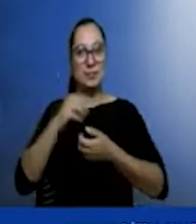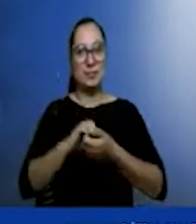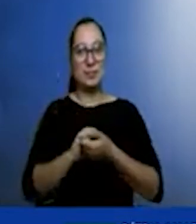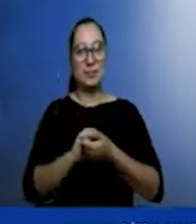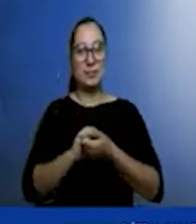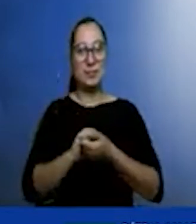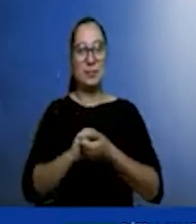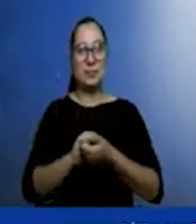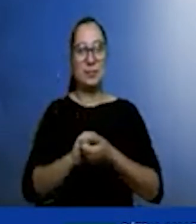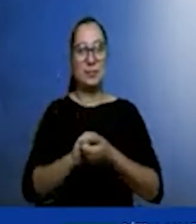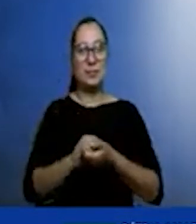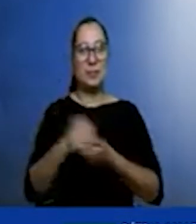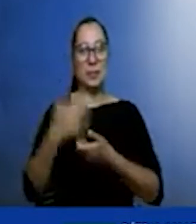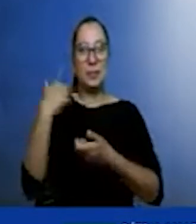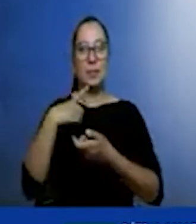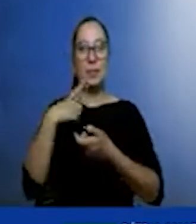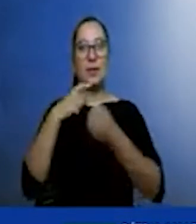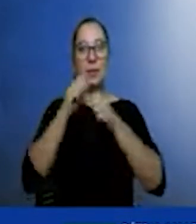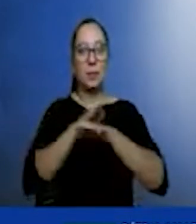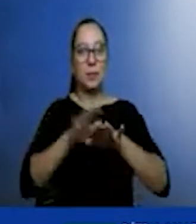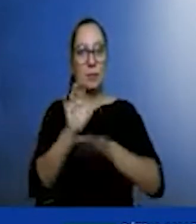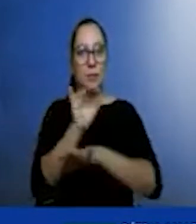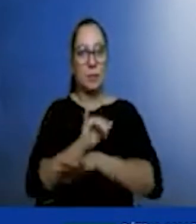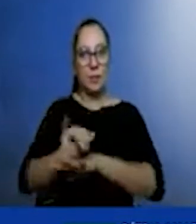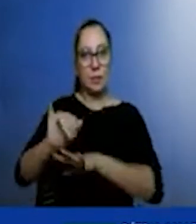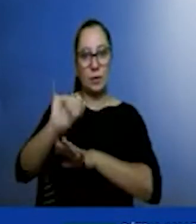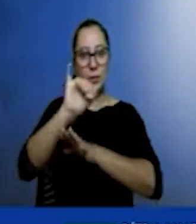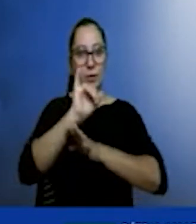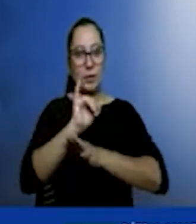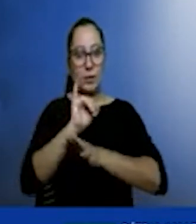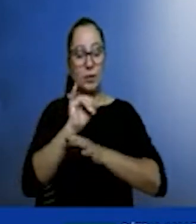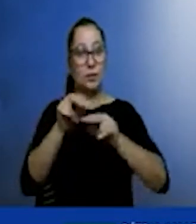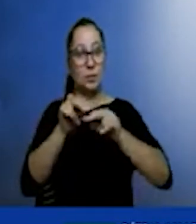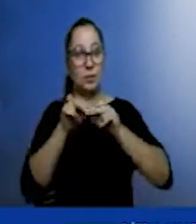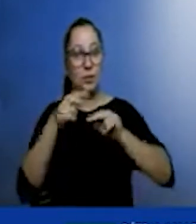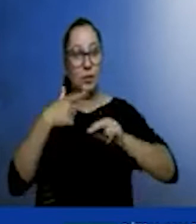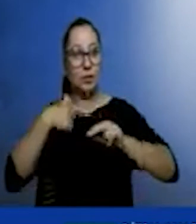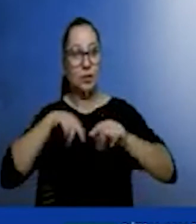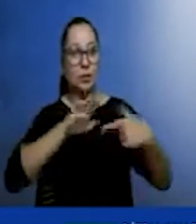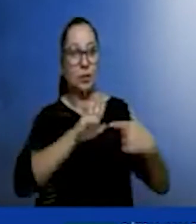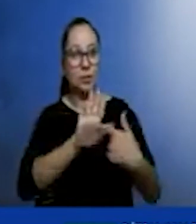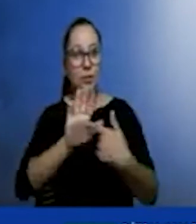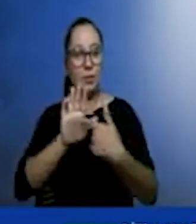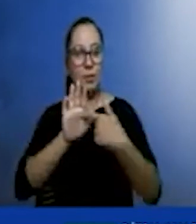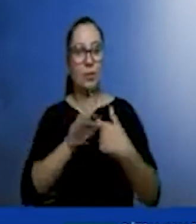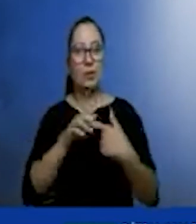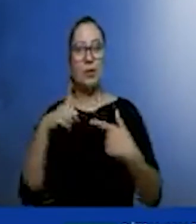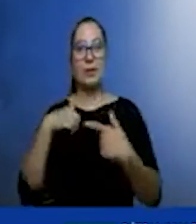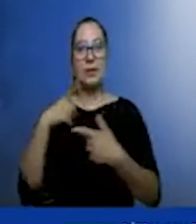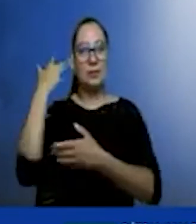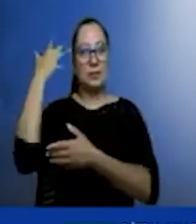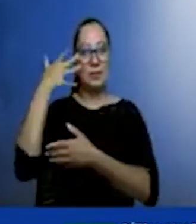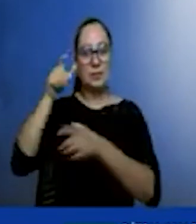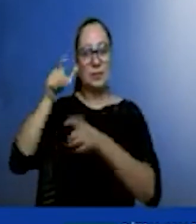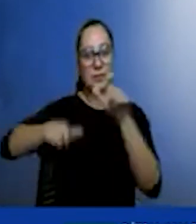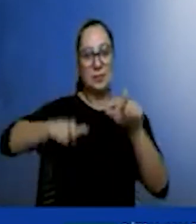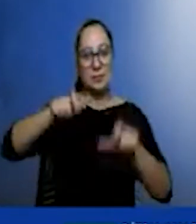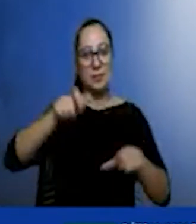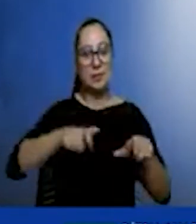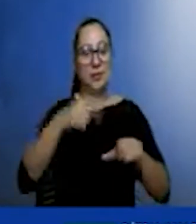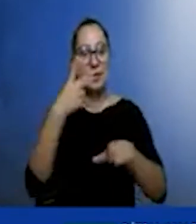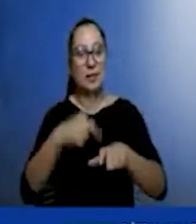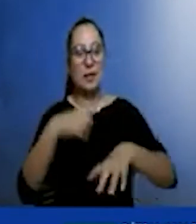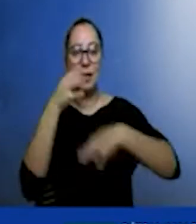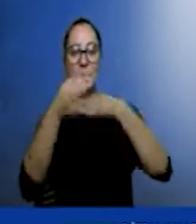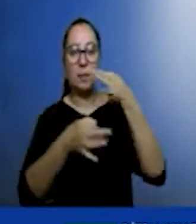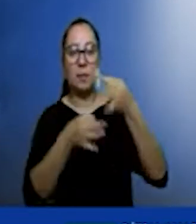tem uma abrangência bastante importante, e por isso que a gente trouxe aqui os palestrantes para colocar suas ideias e também